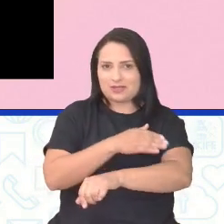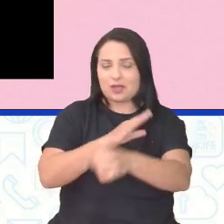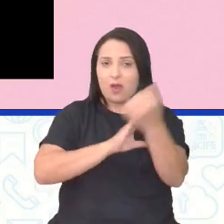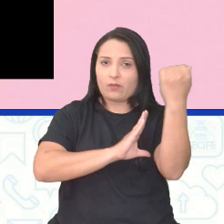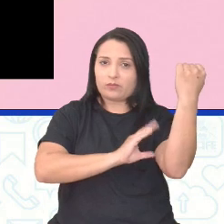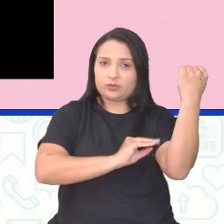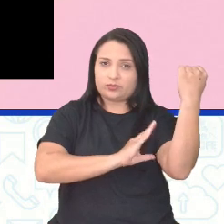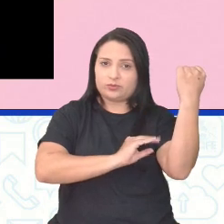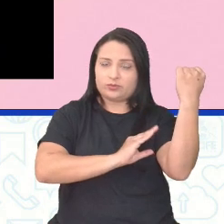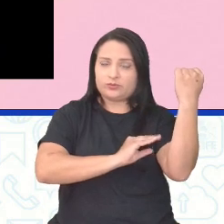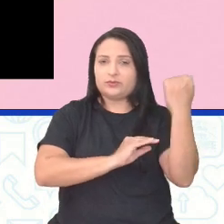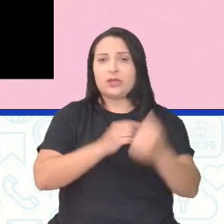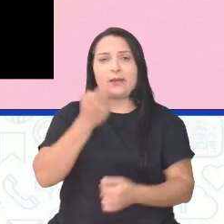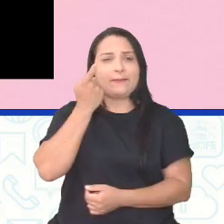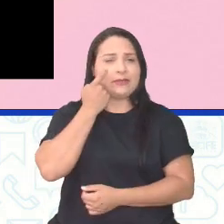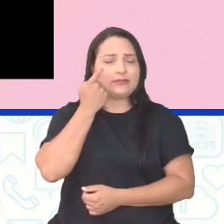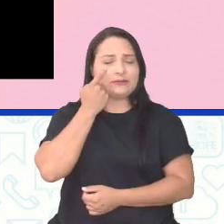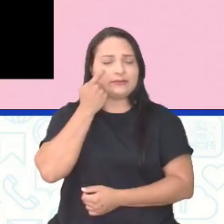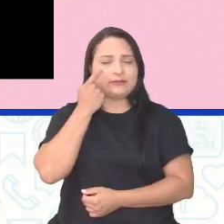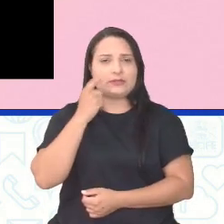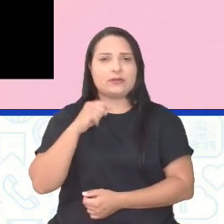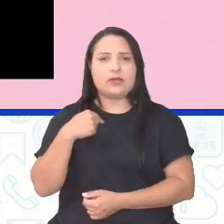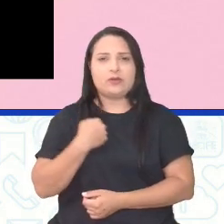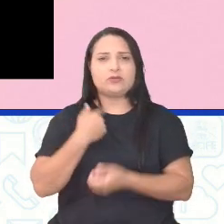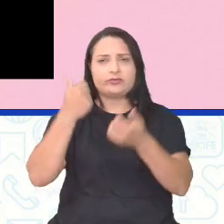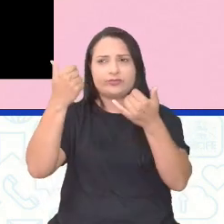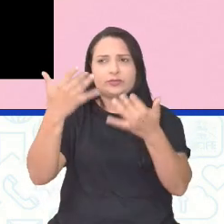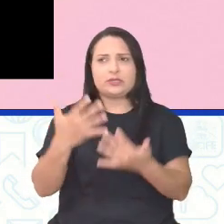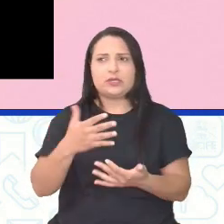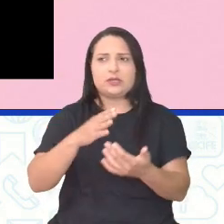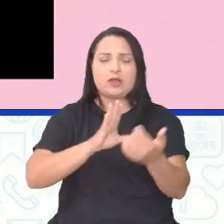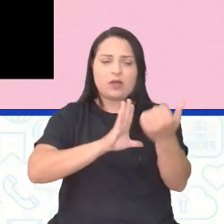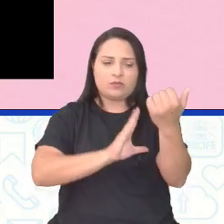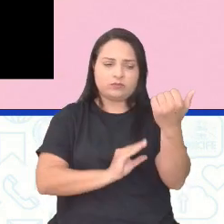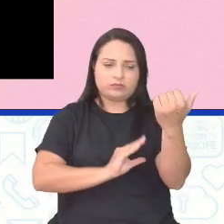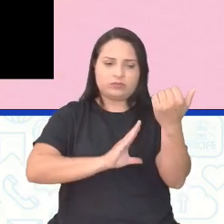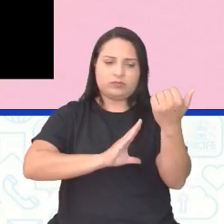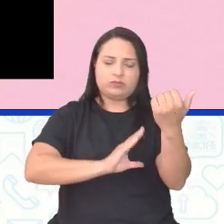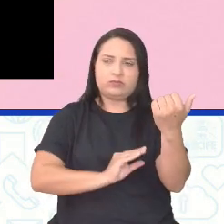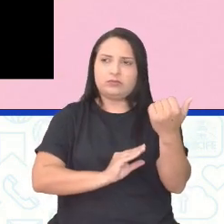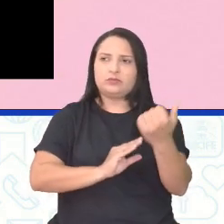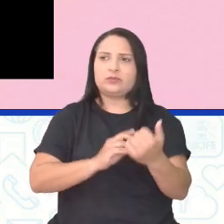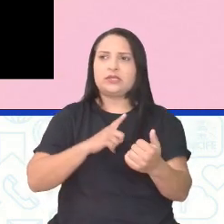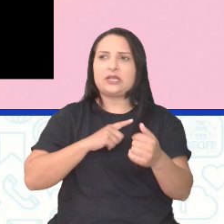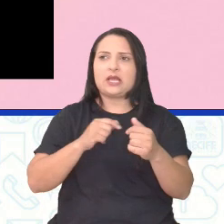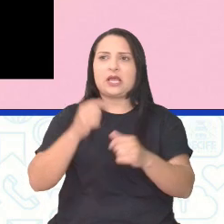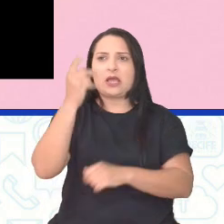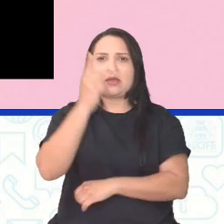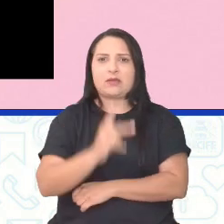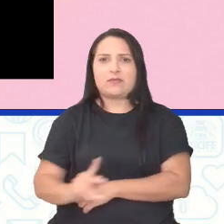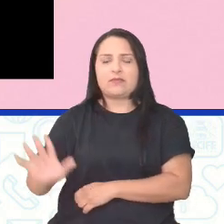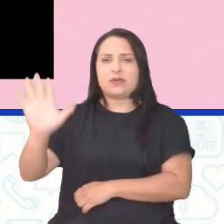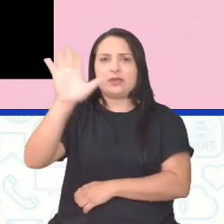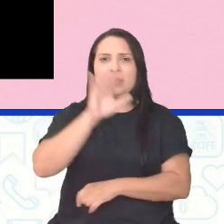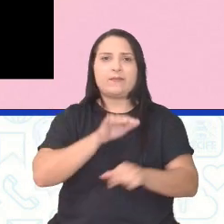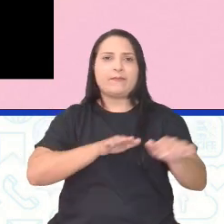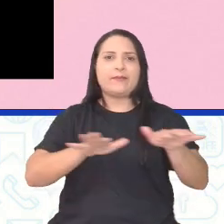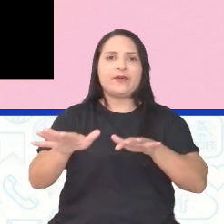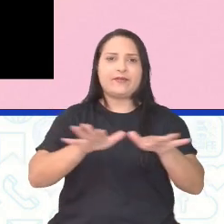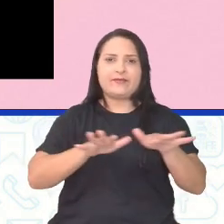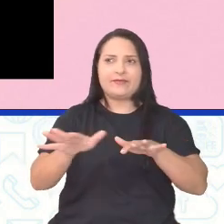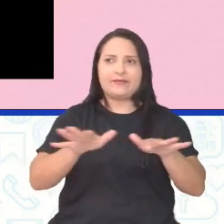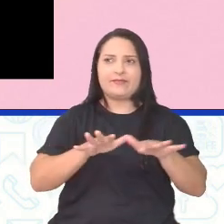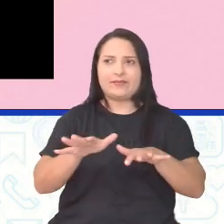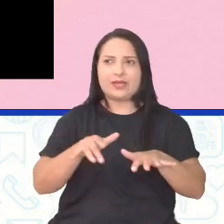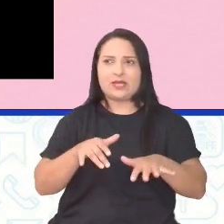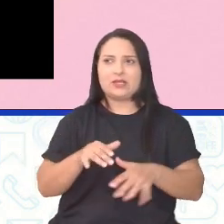Então, prestem atenção. E como eu falo de contração, eu trago para vocês essa imagem. Os movimentos que ele está fazendo,